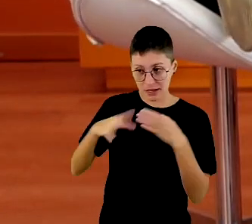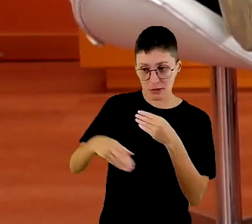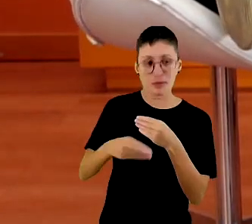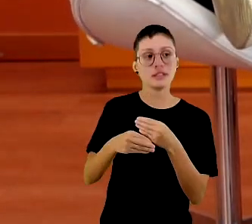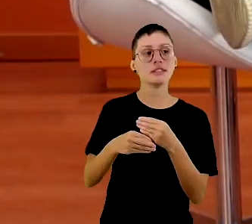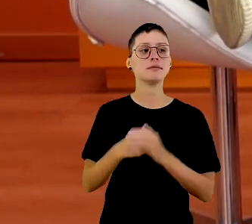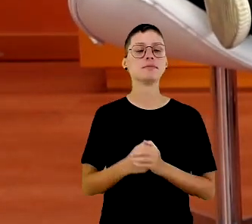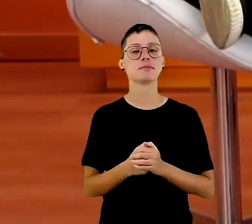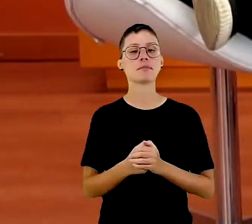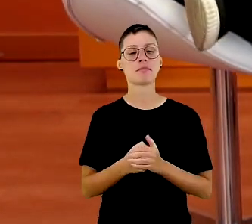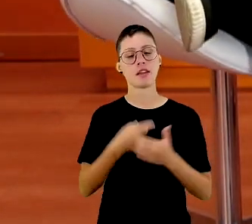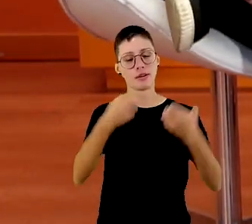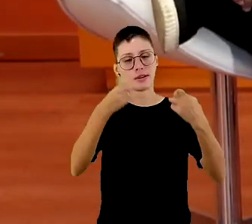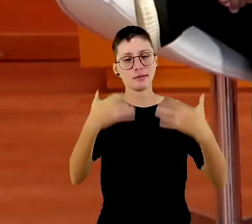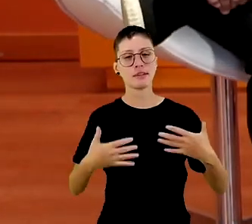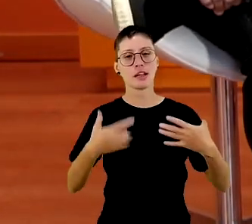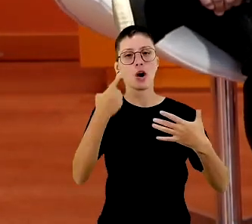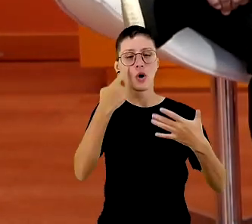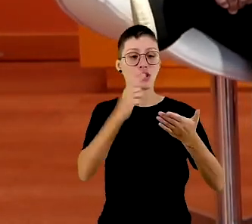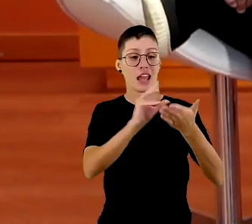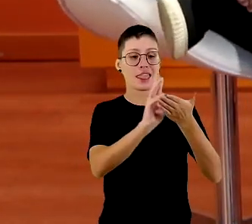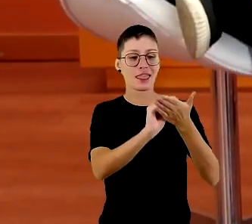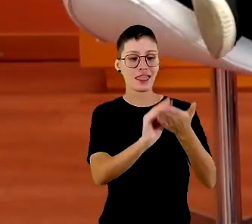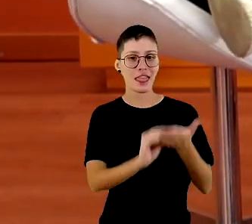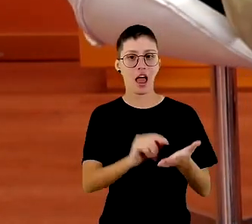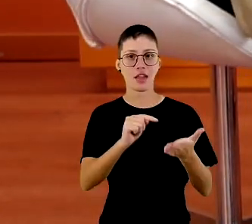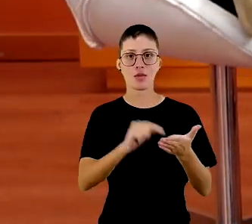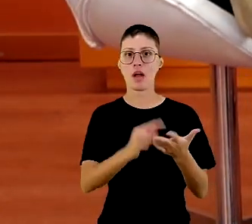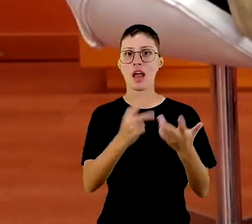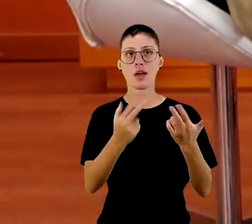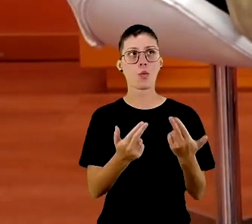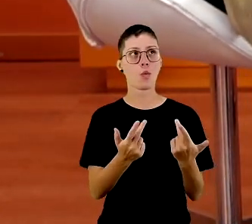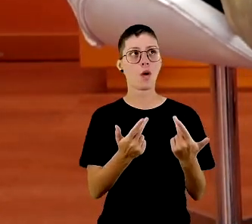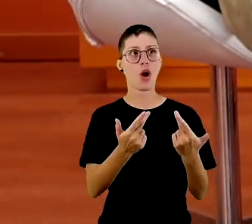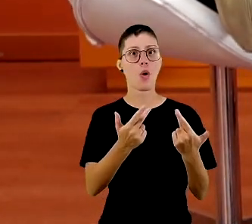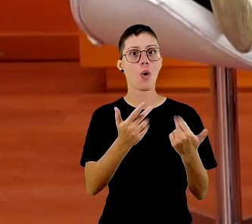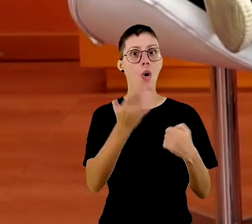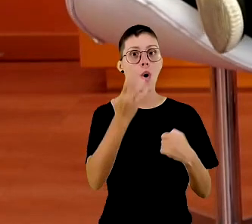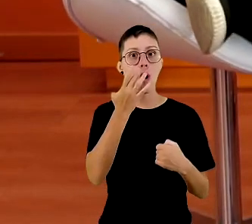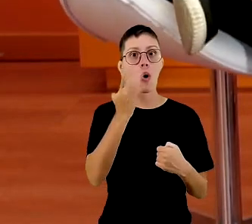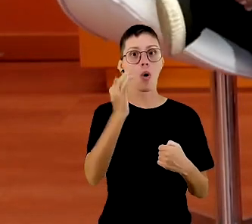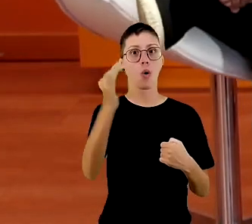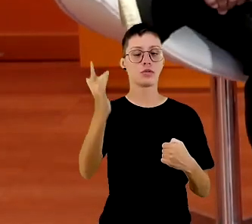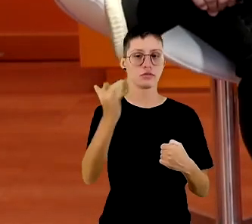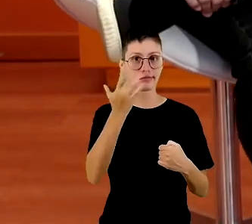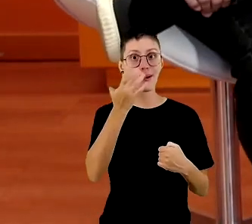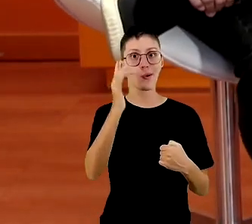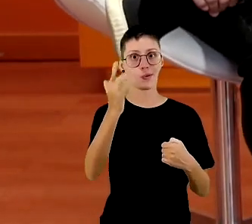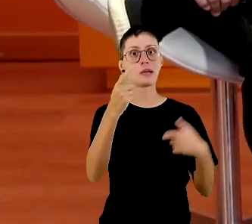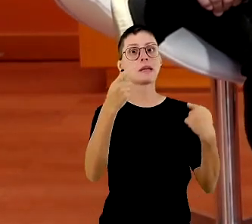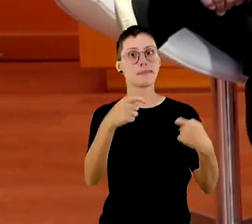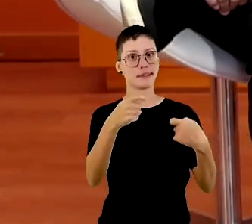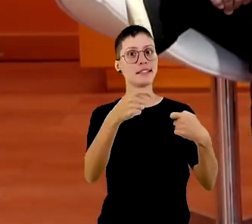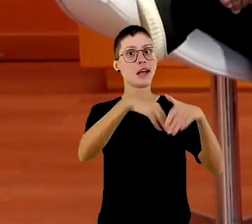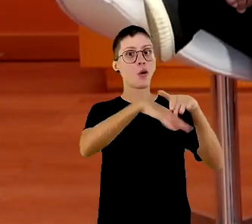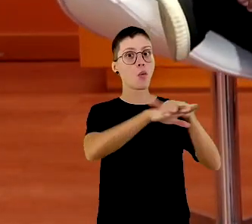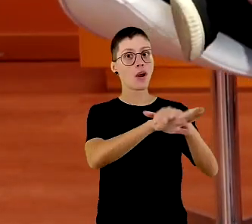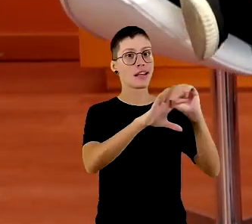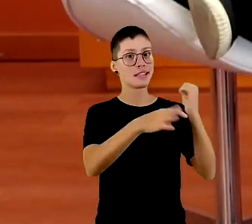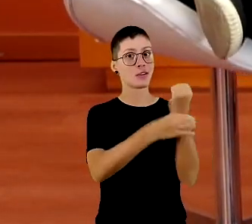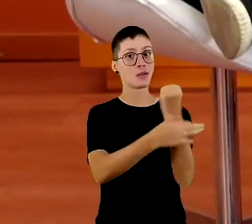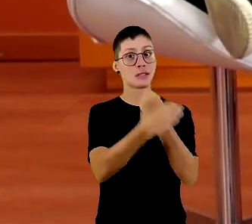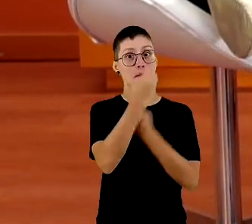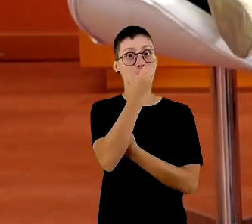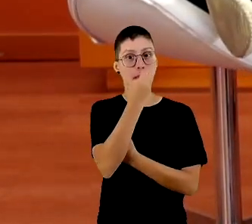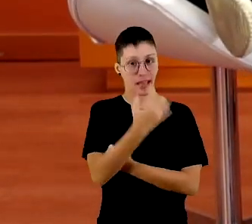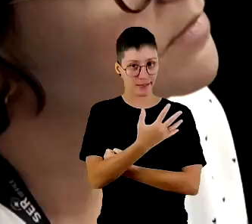o dado hoje é um tesouro. E como um tesouro, ele tem que ser bem guardado. Então, o cliente